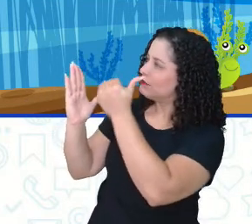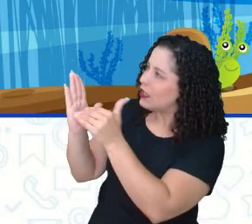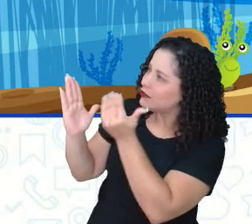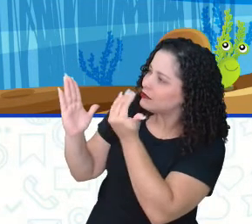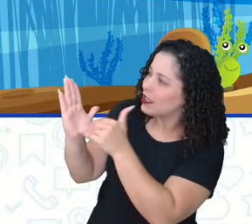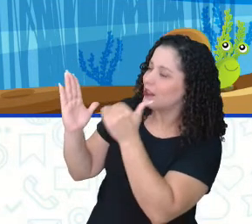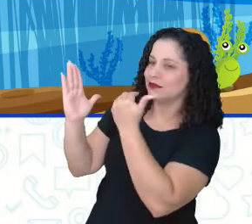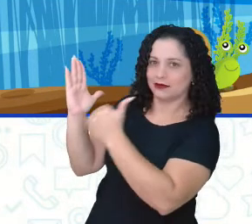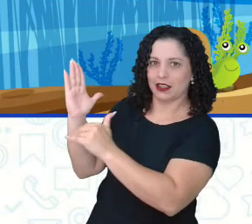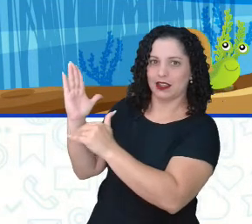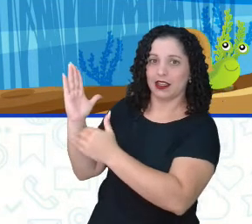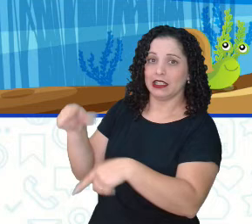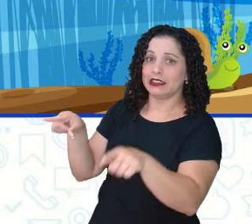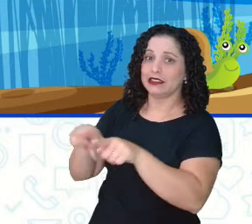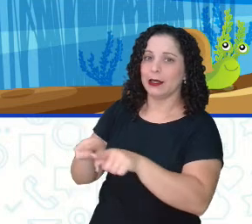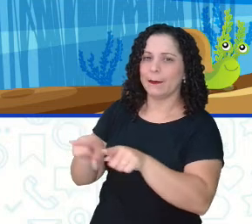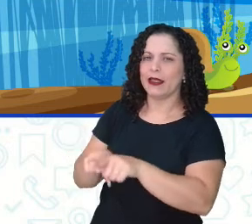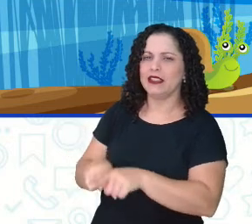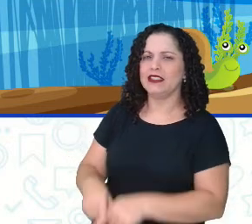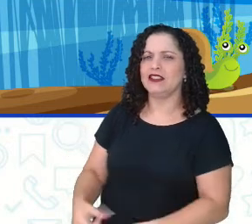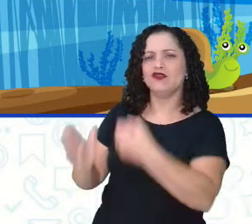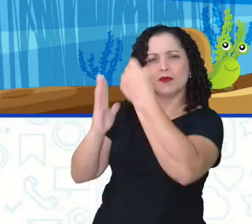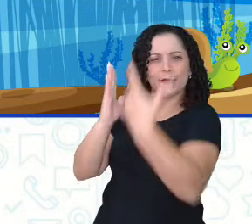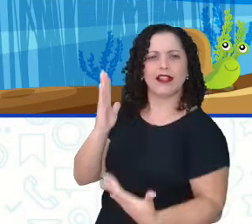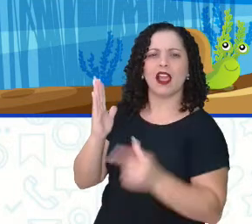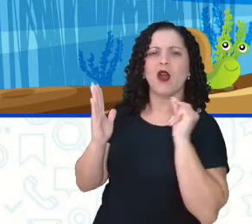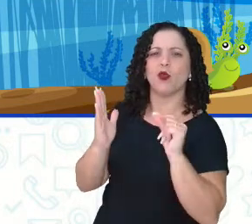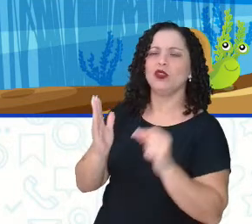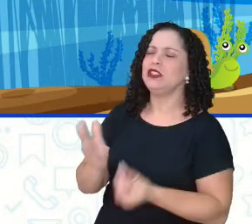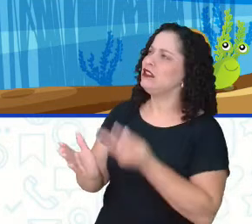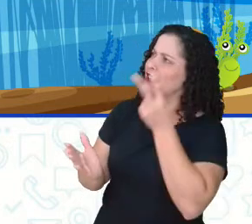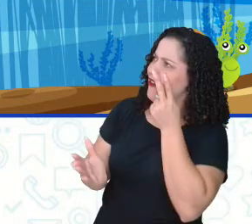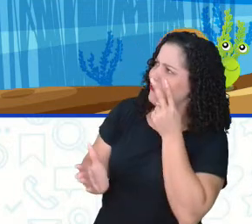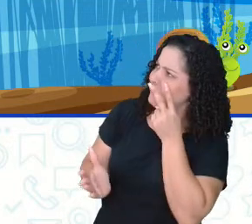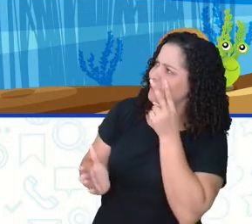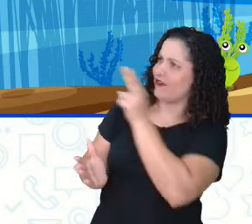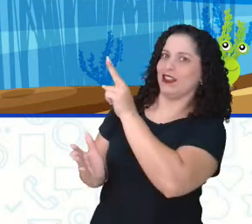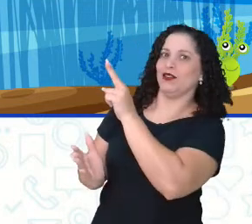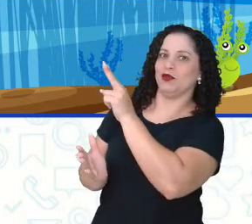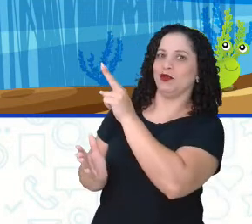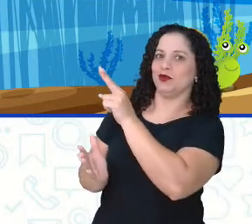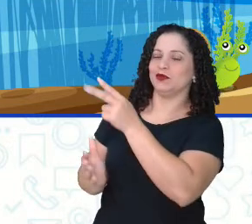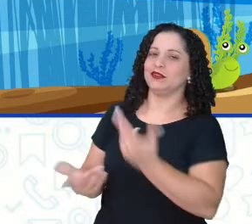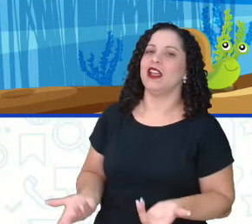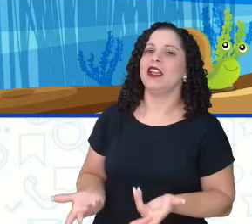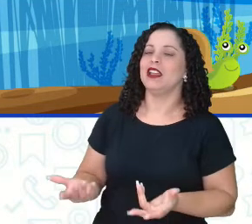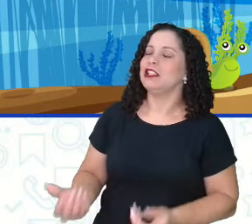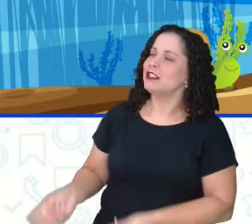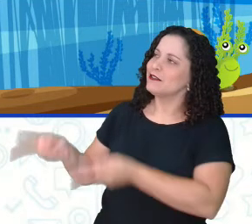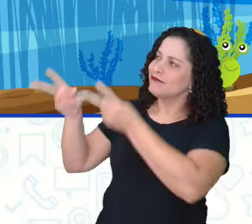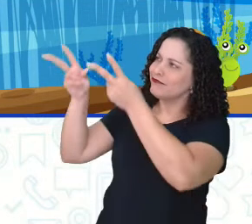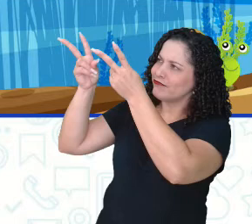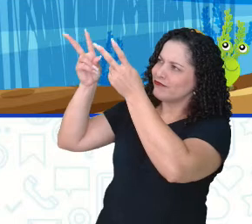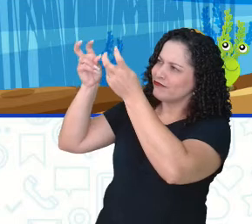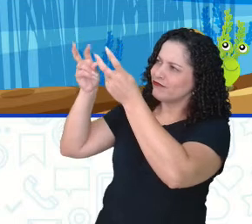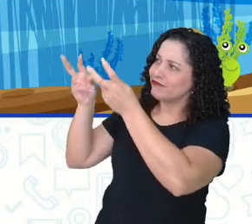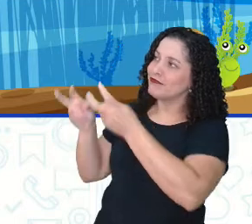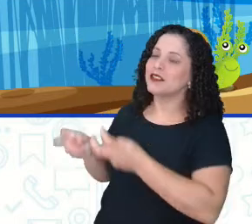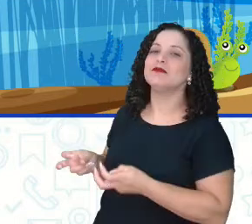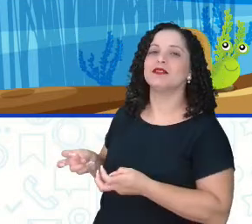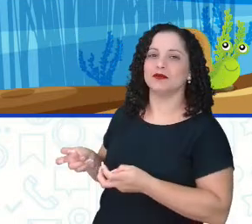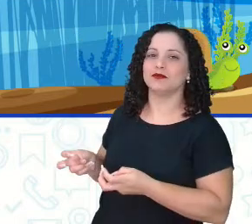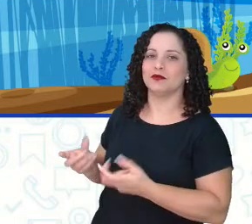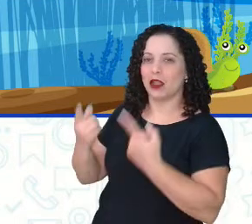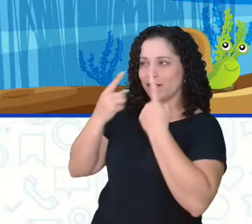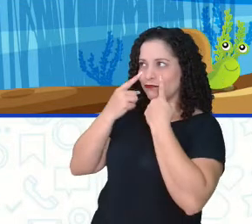e também a dizer o que é que a gente está vendo e fazendo até mesmo uma leitura em relação ao que é que está